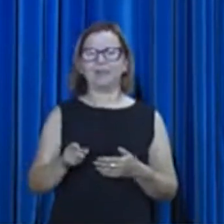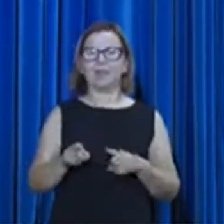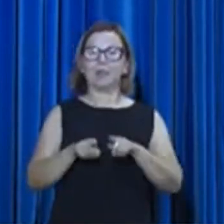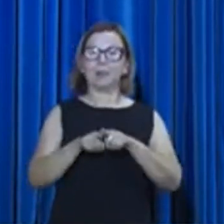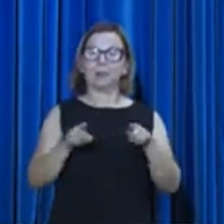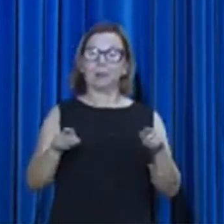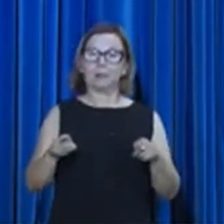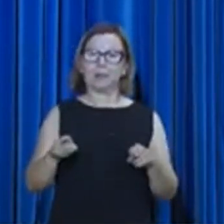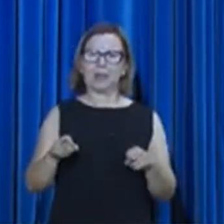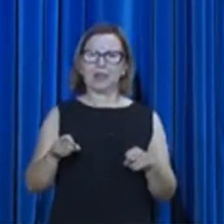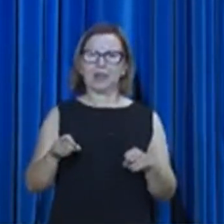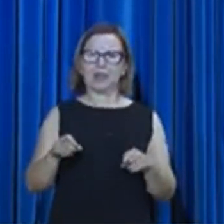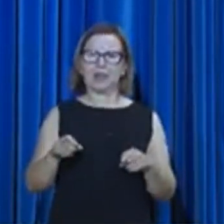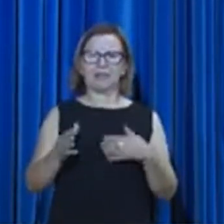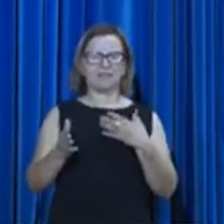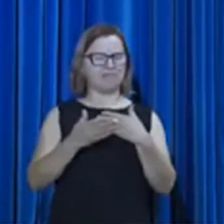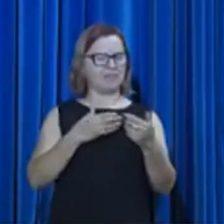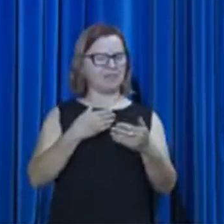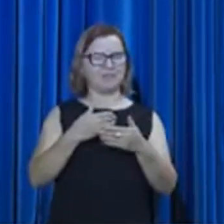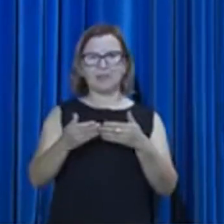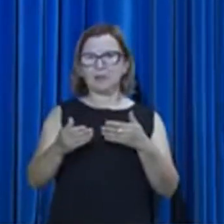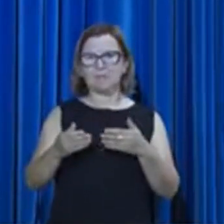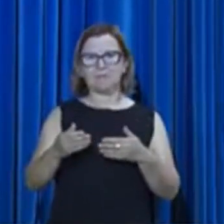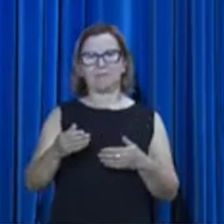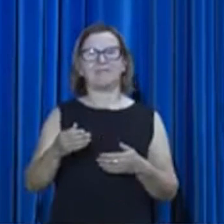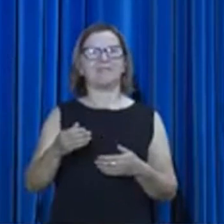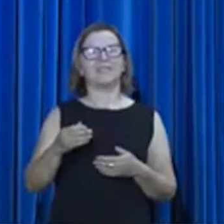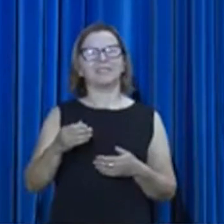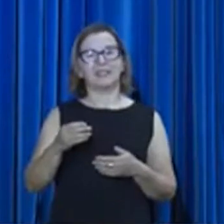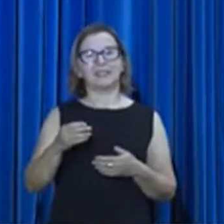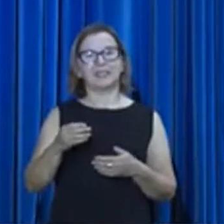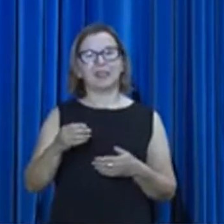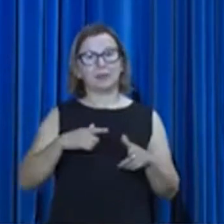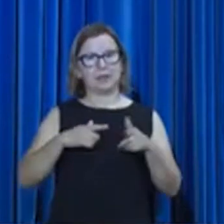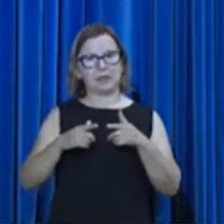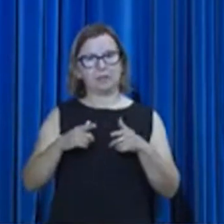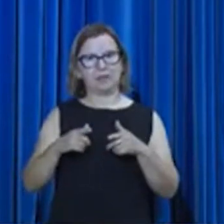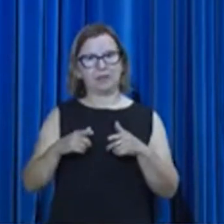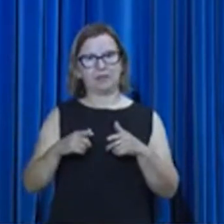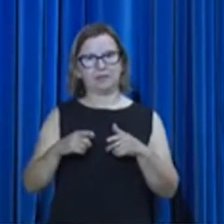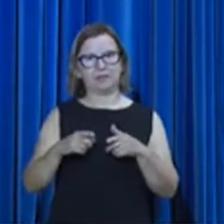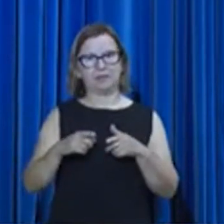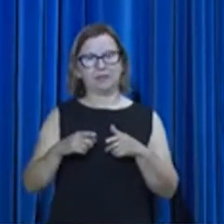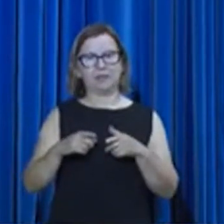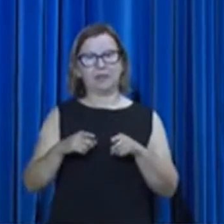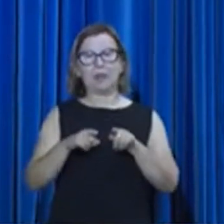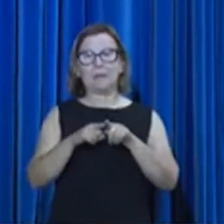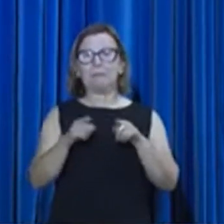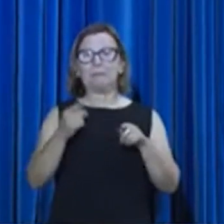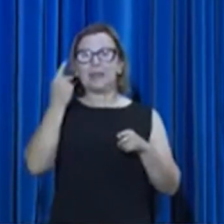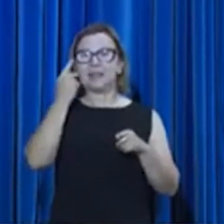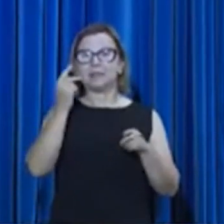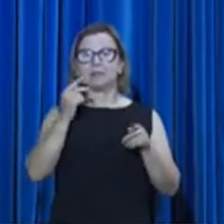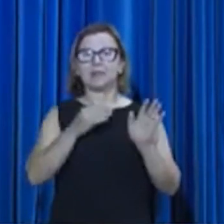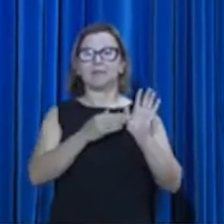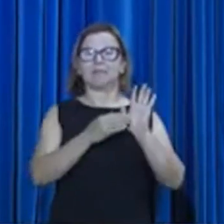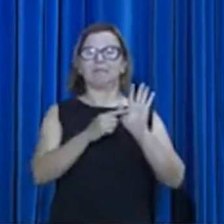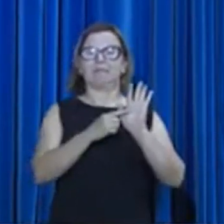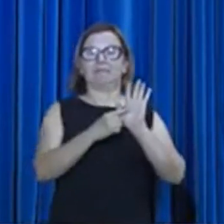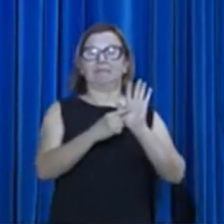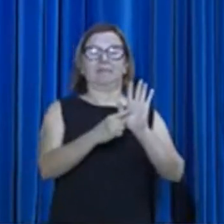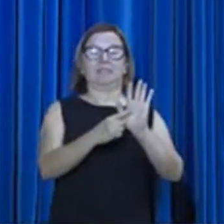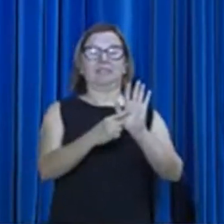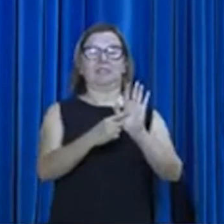trabalho, seja qual for, ele tem como motivo maior a exaltação do próprio homem, quando ele